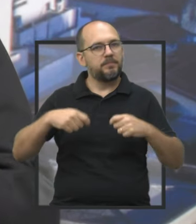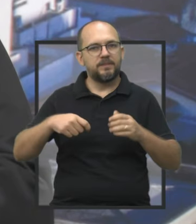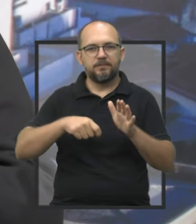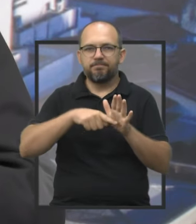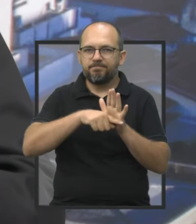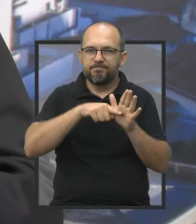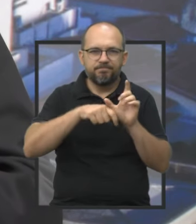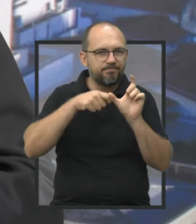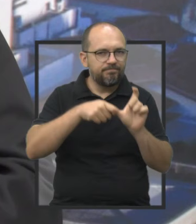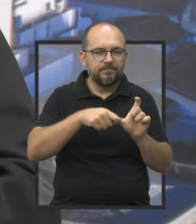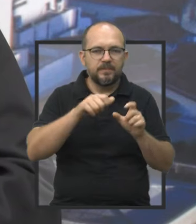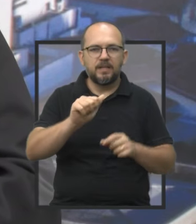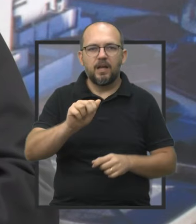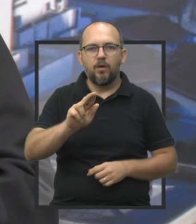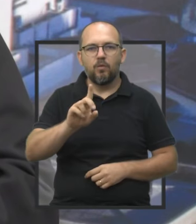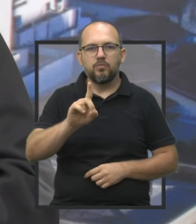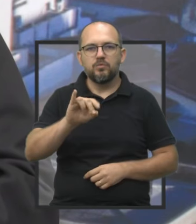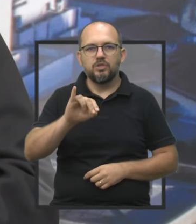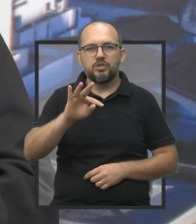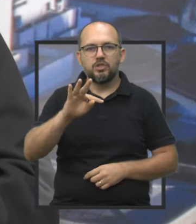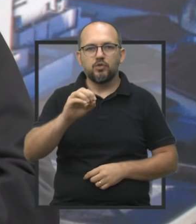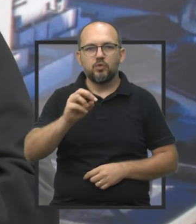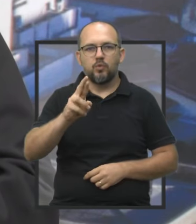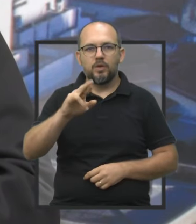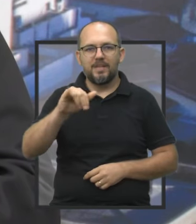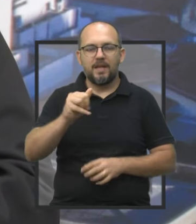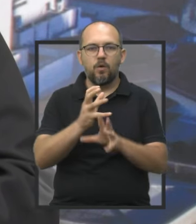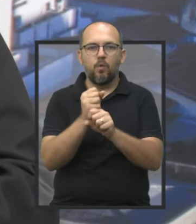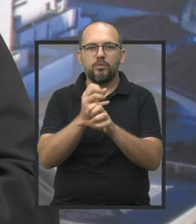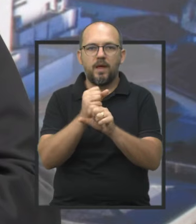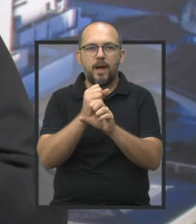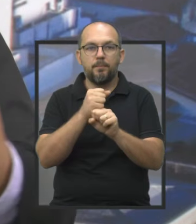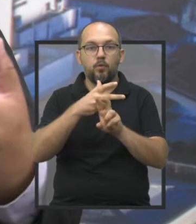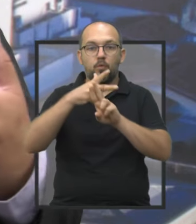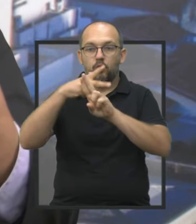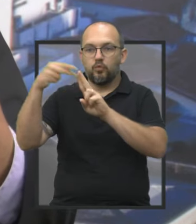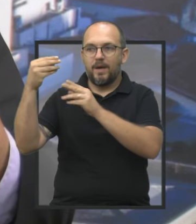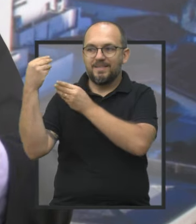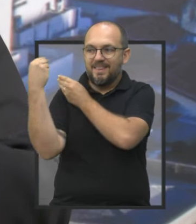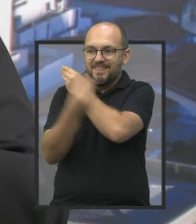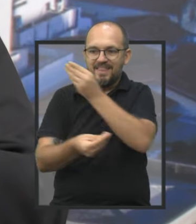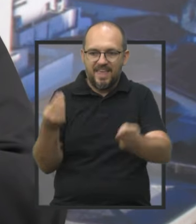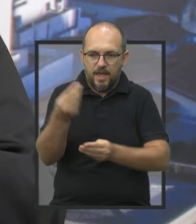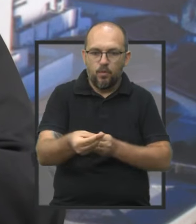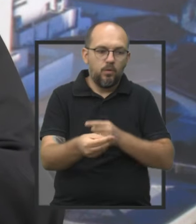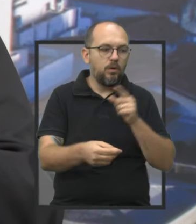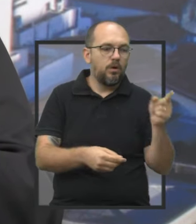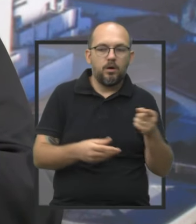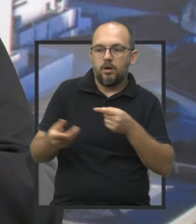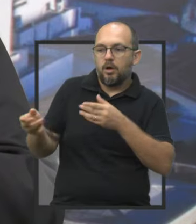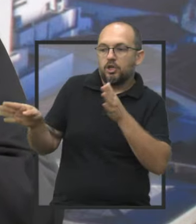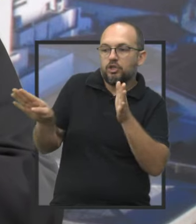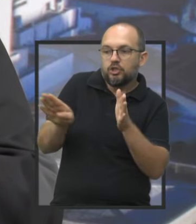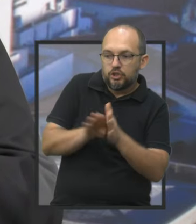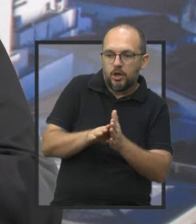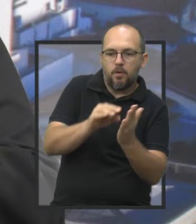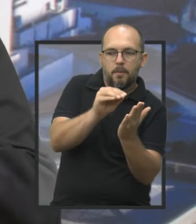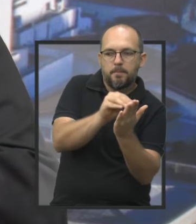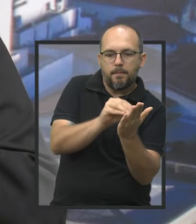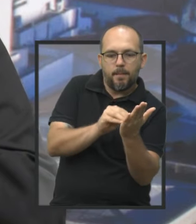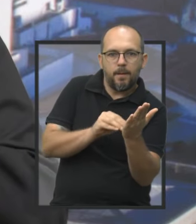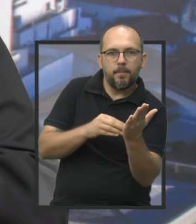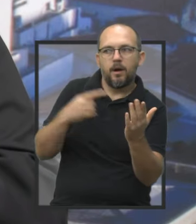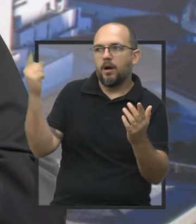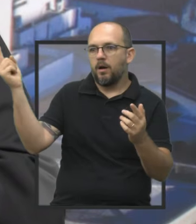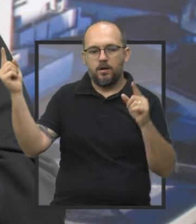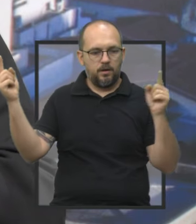contábil, comparativa, daquilo que a UNOeste efetivamente deu e daquilo que foi recebido, e aí a gente